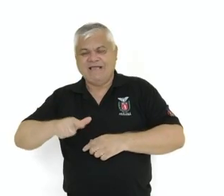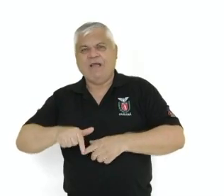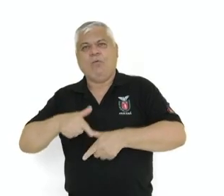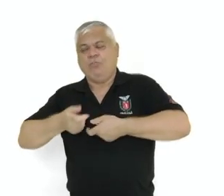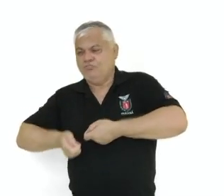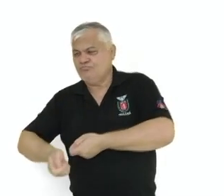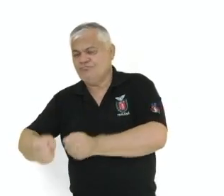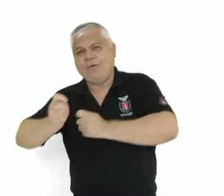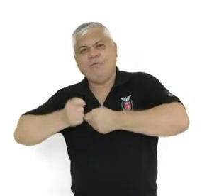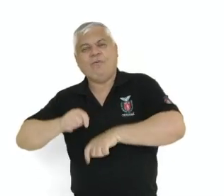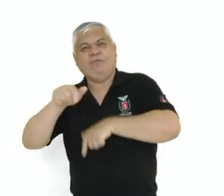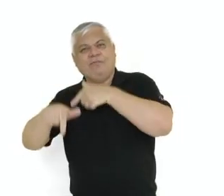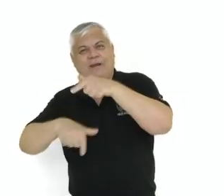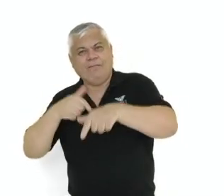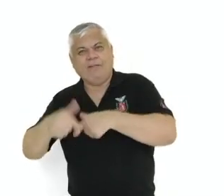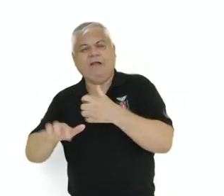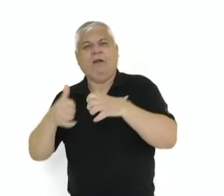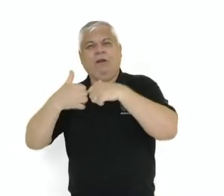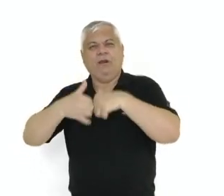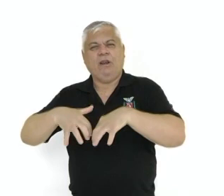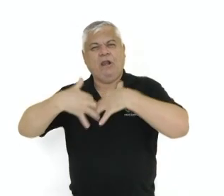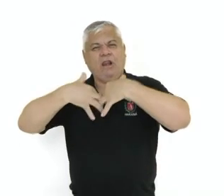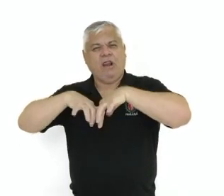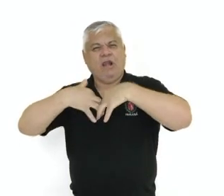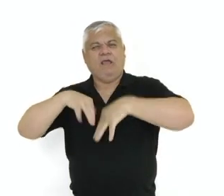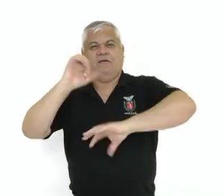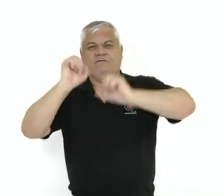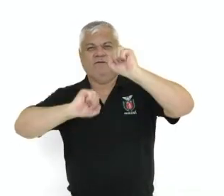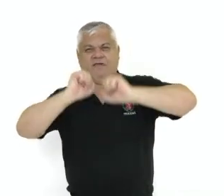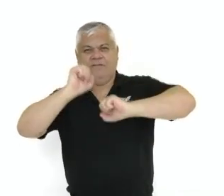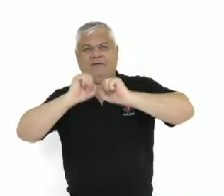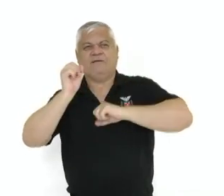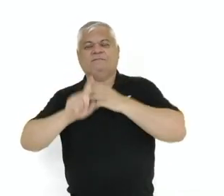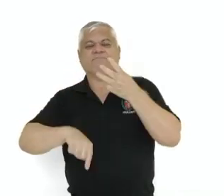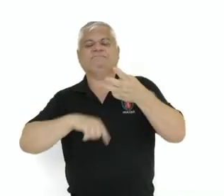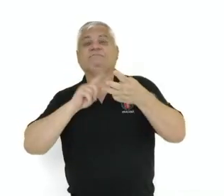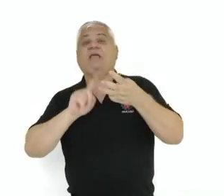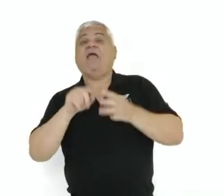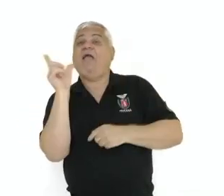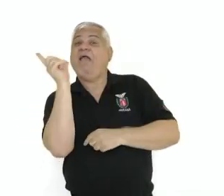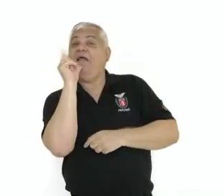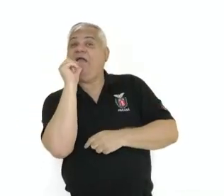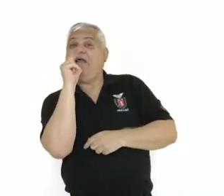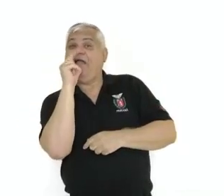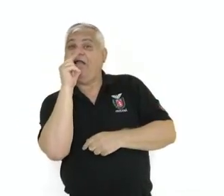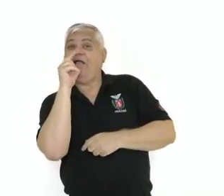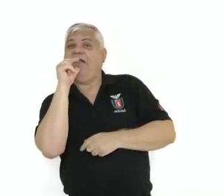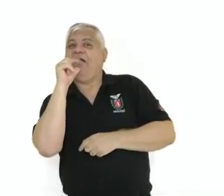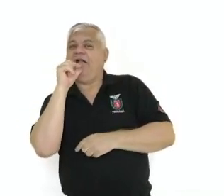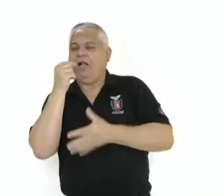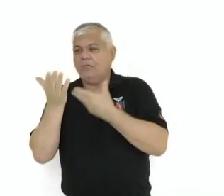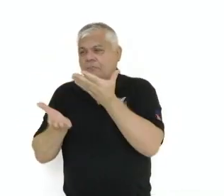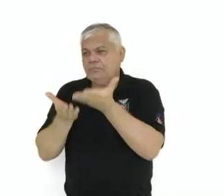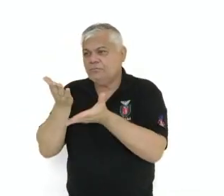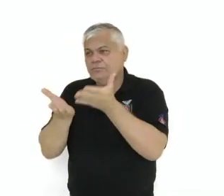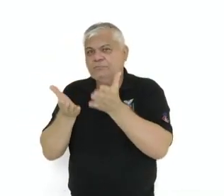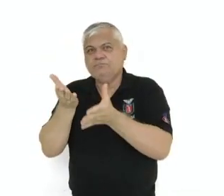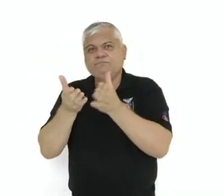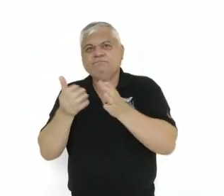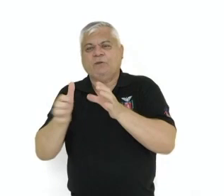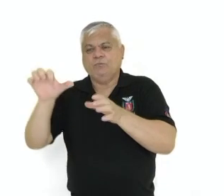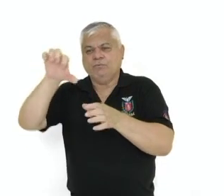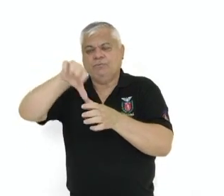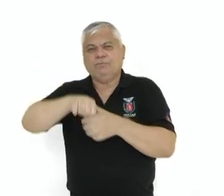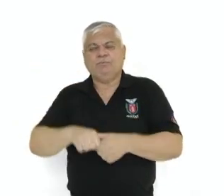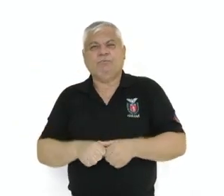trabalho, processado, embalado, industrializado. A água, que é captada, tratada, distribuída. O